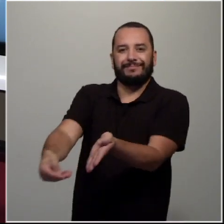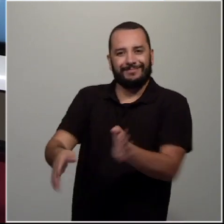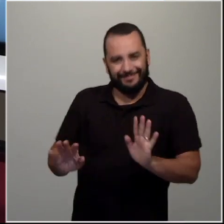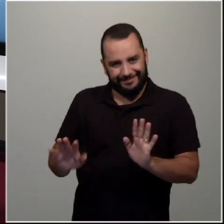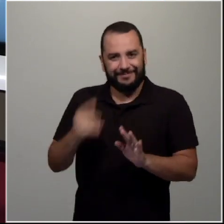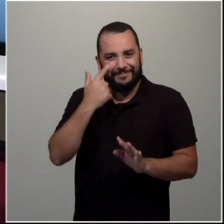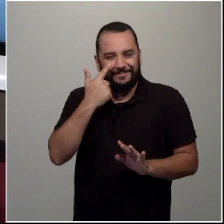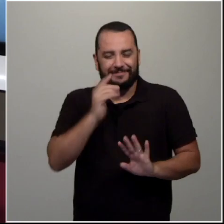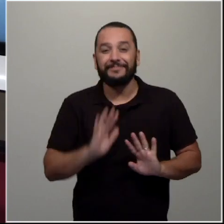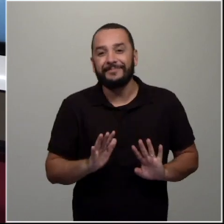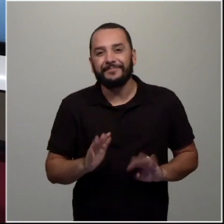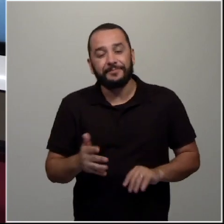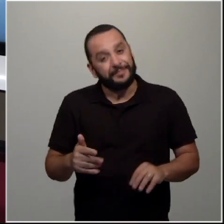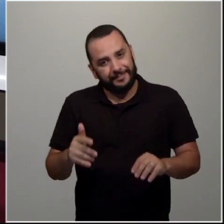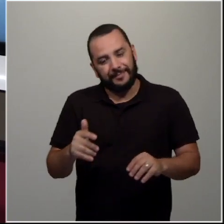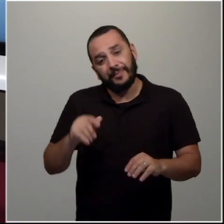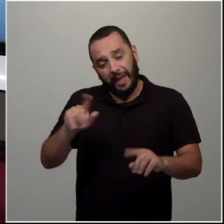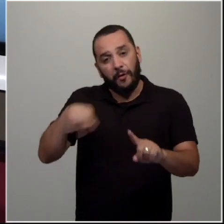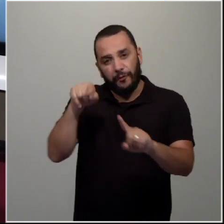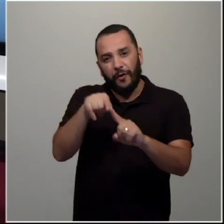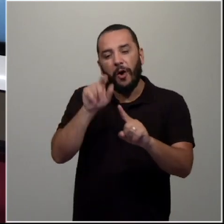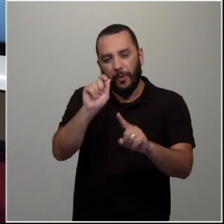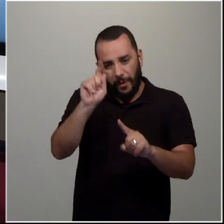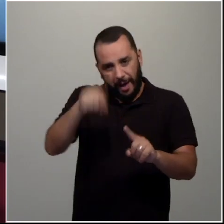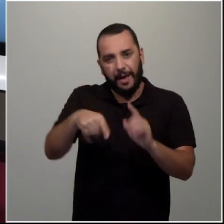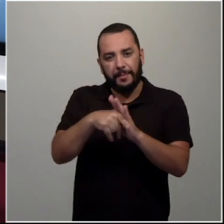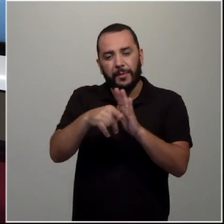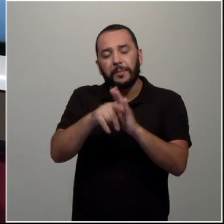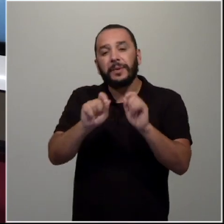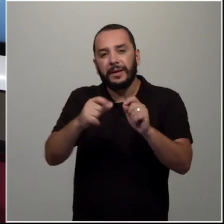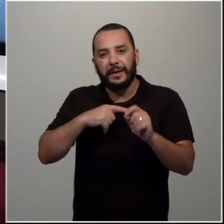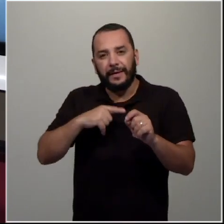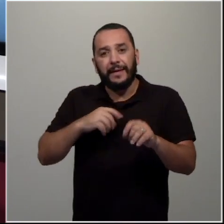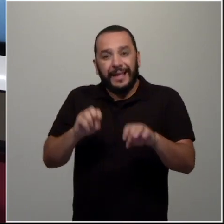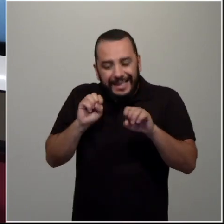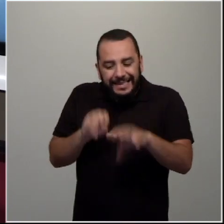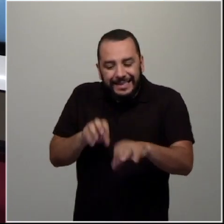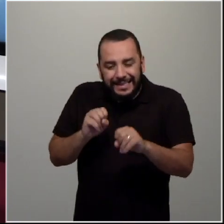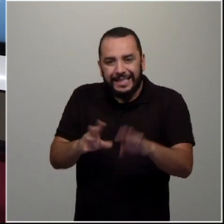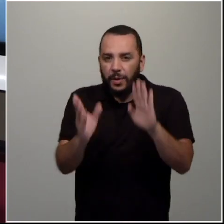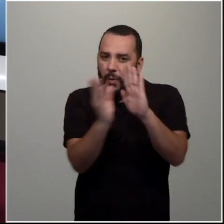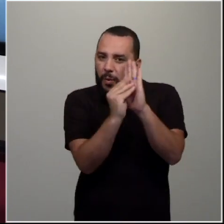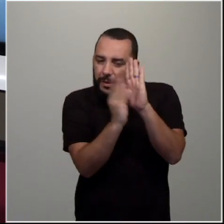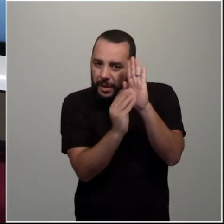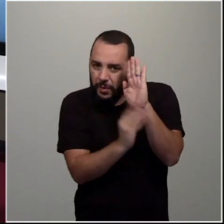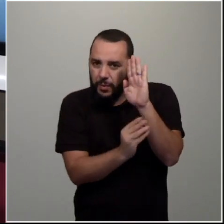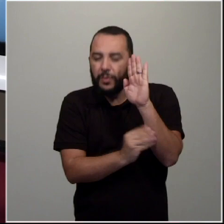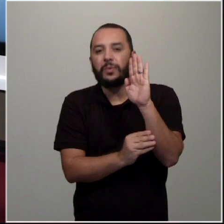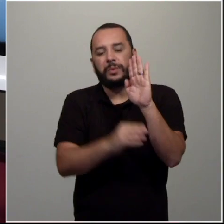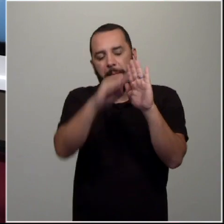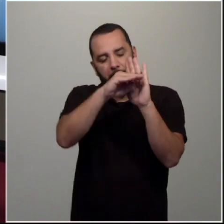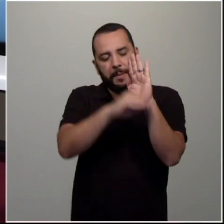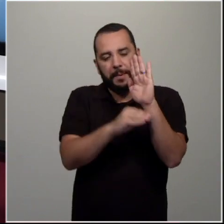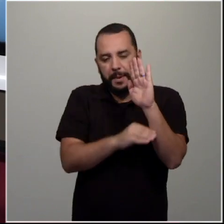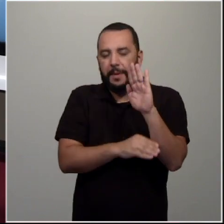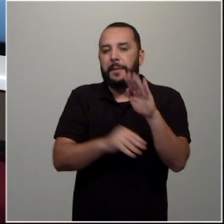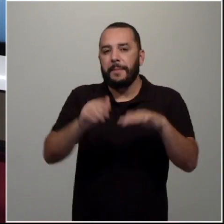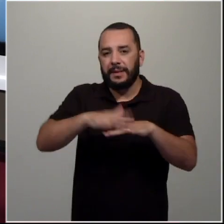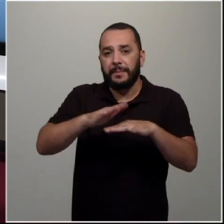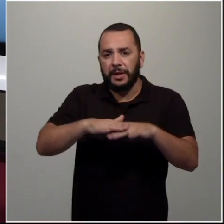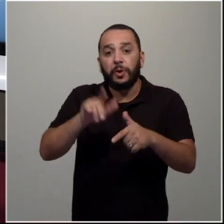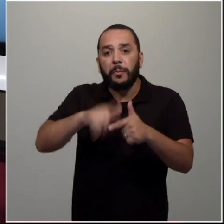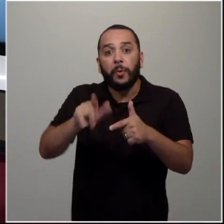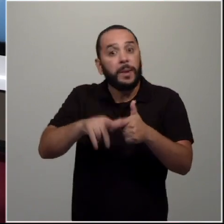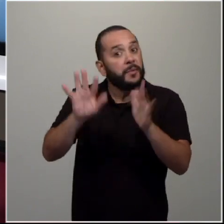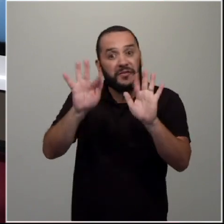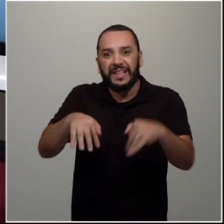você está ensinando então o foco ainda continua sendo o ensino dos conteúdos dos procedimentos matemáticos e o problema vem só no final